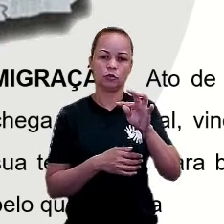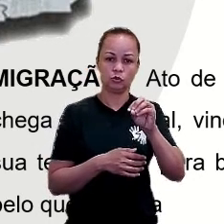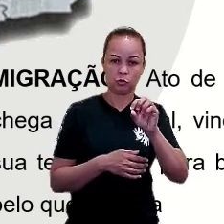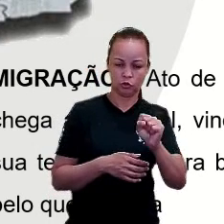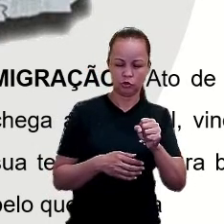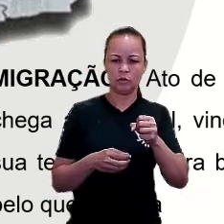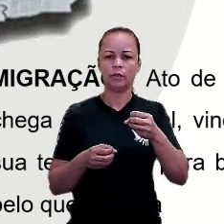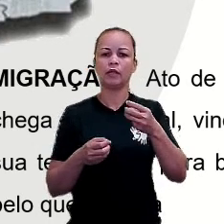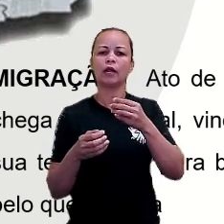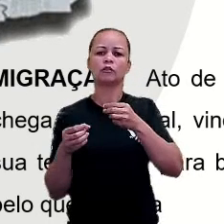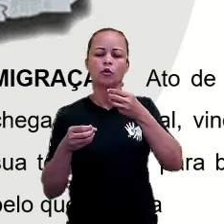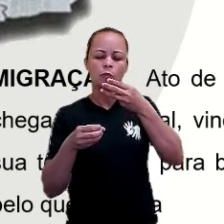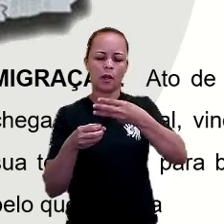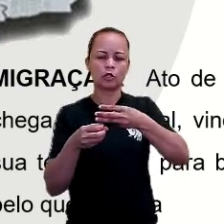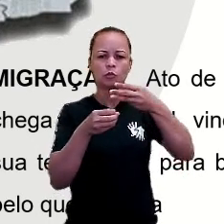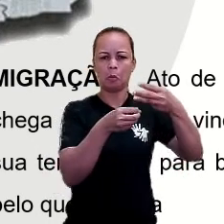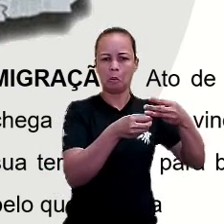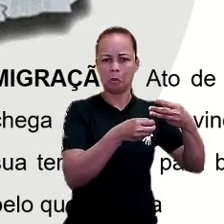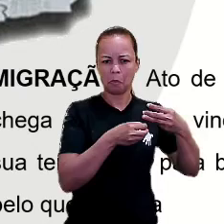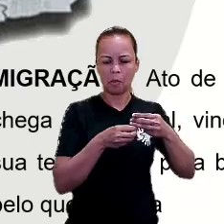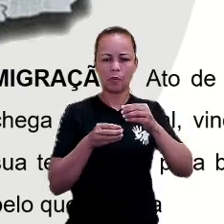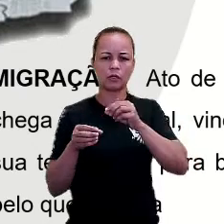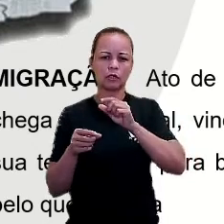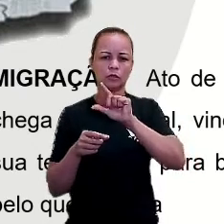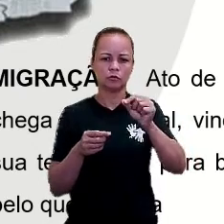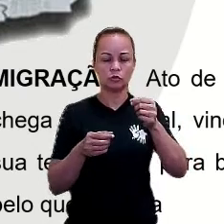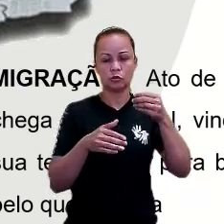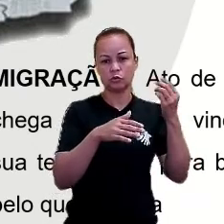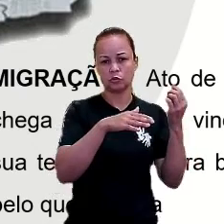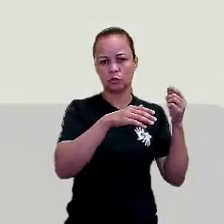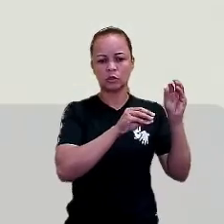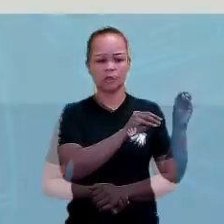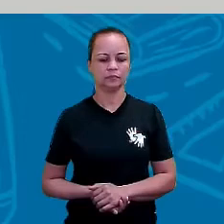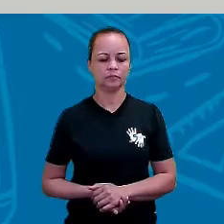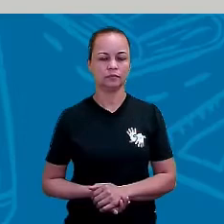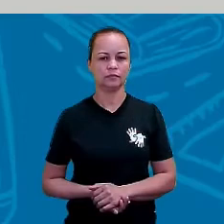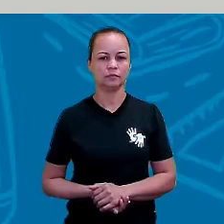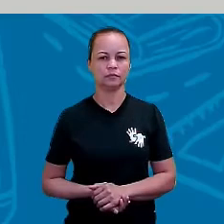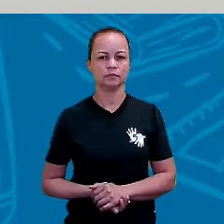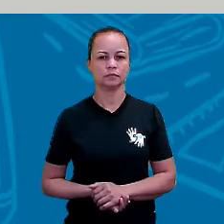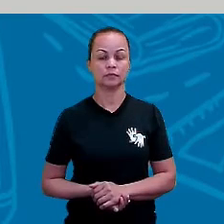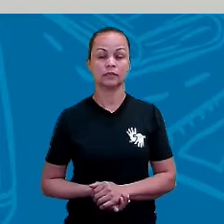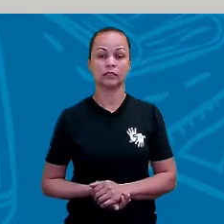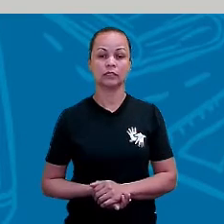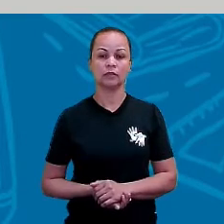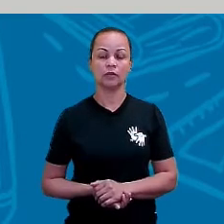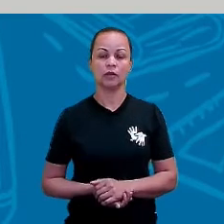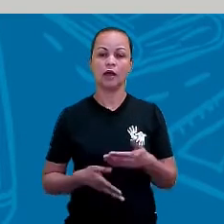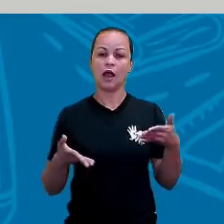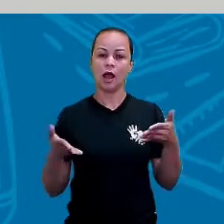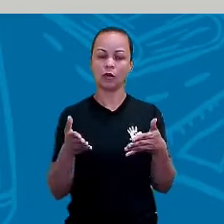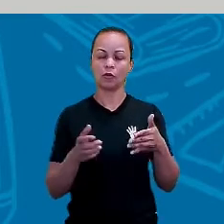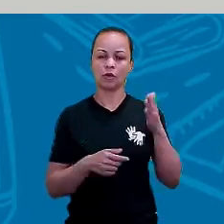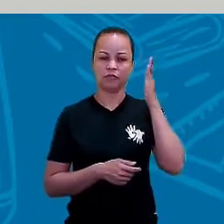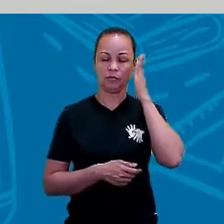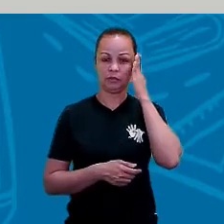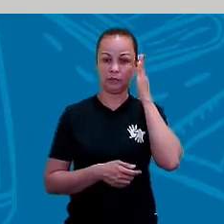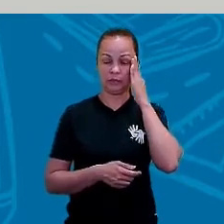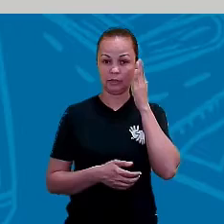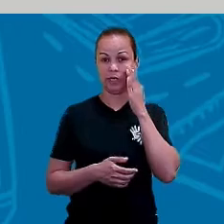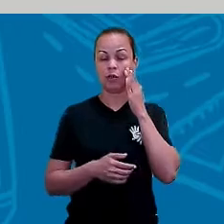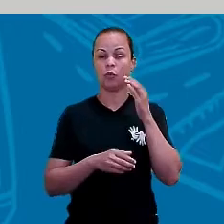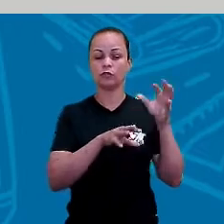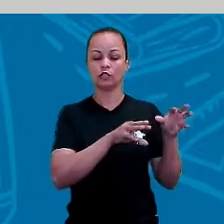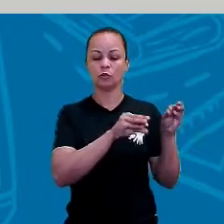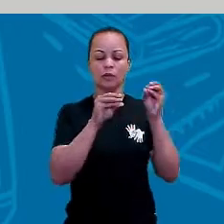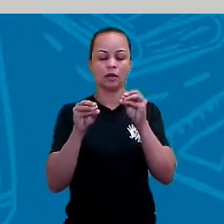Deu para vocês compreenderem, né? Então, vamos lá? Então, agora vamos compreender os atos migratórios